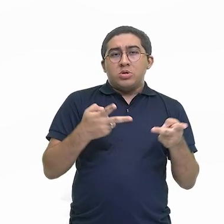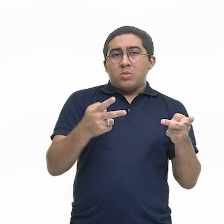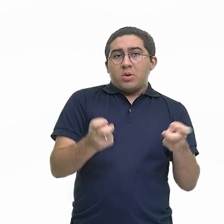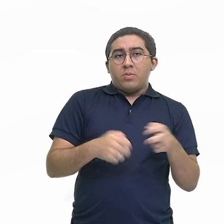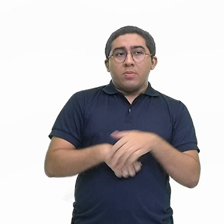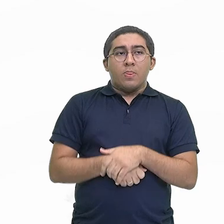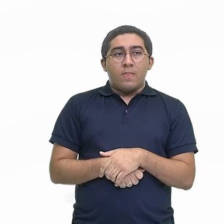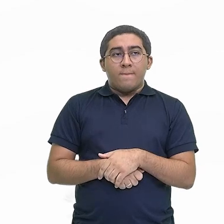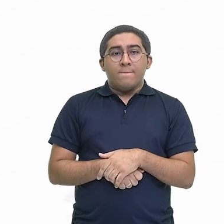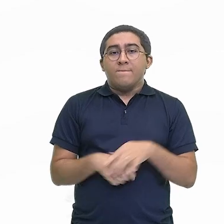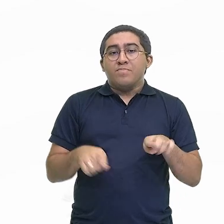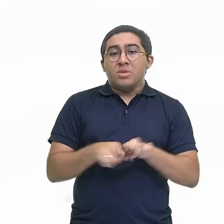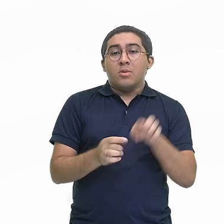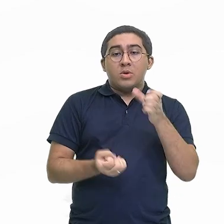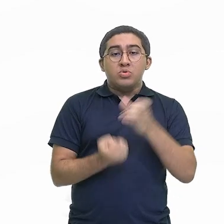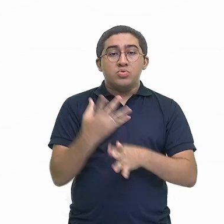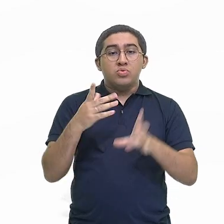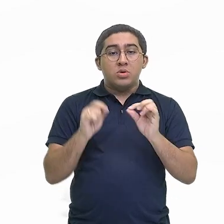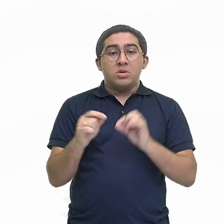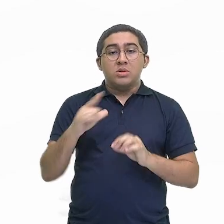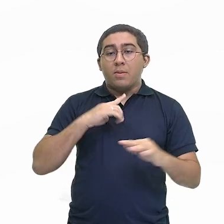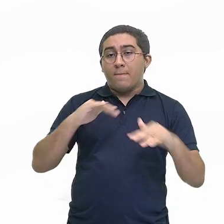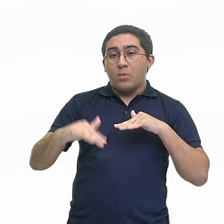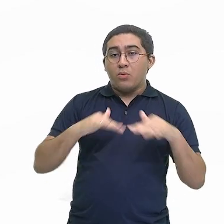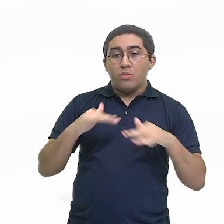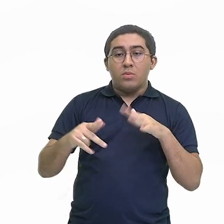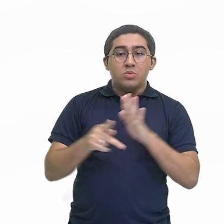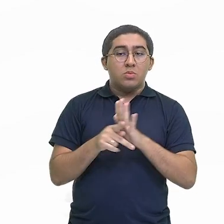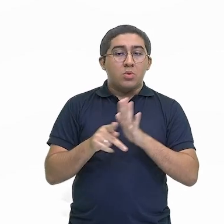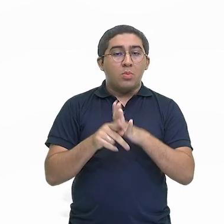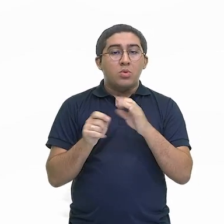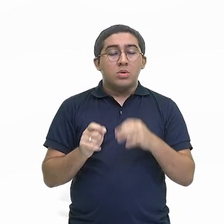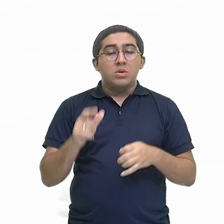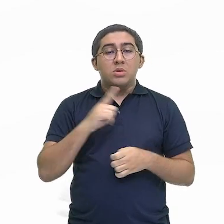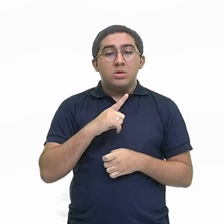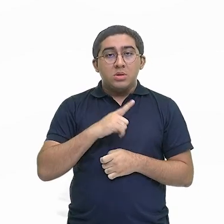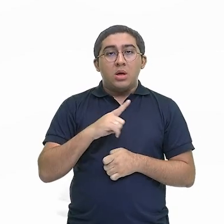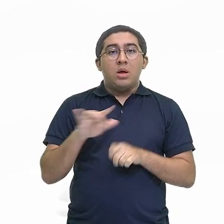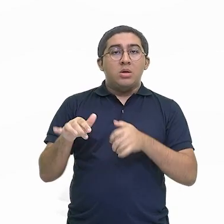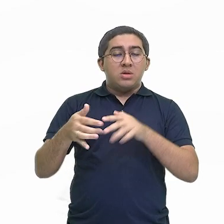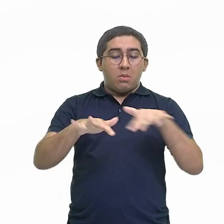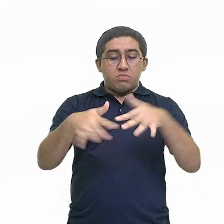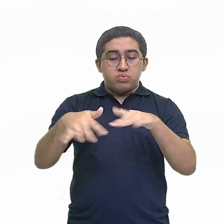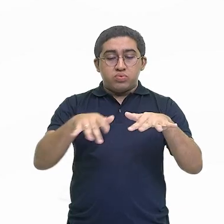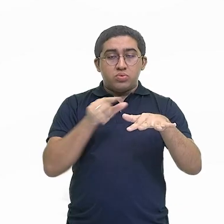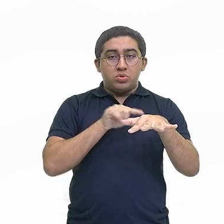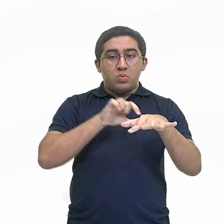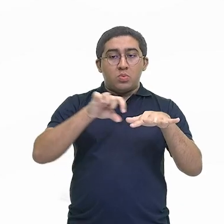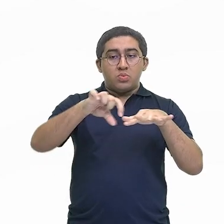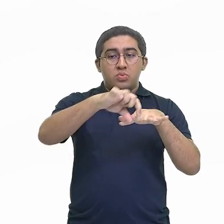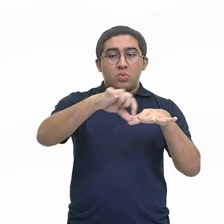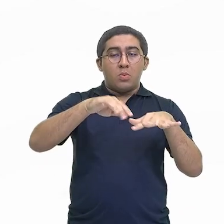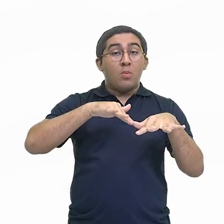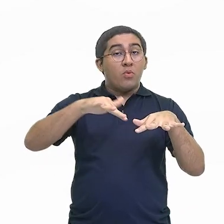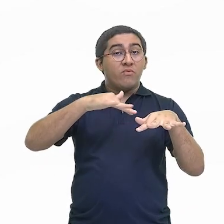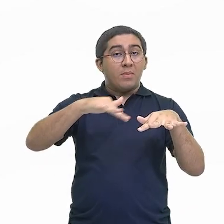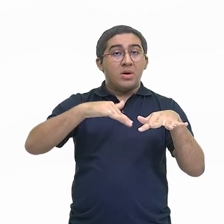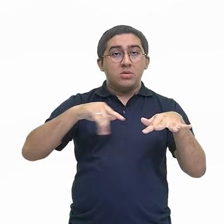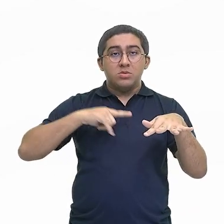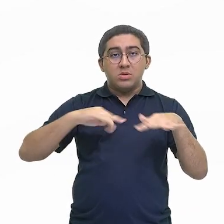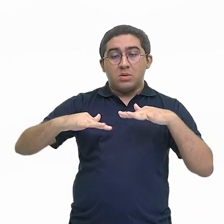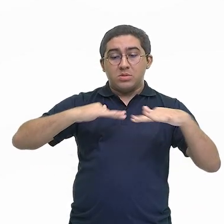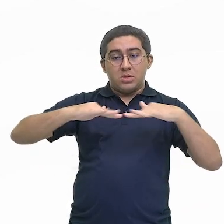Ela é formada a partir dos movimentos nas bordas das placas tectônicas. Viram que a gente falou agora há pouco sobre as